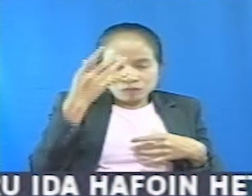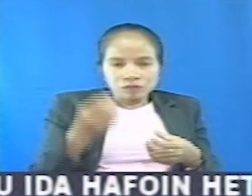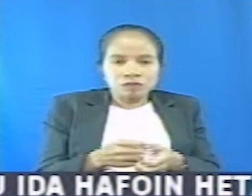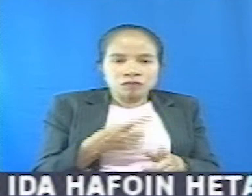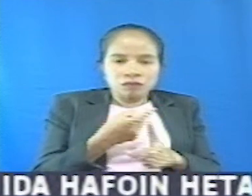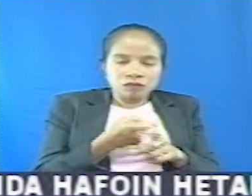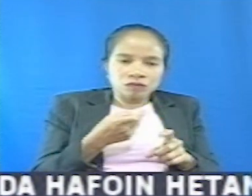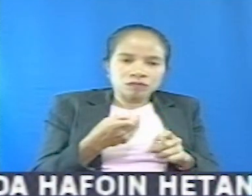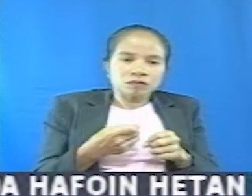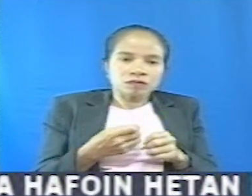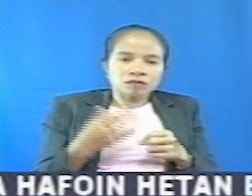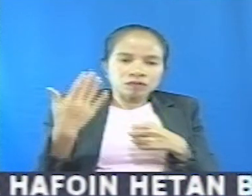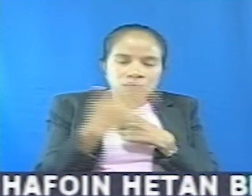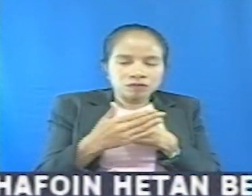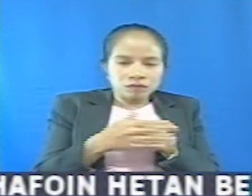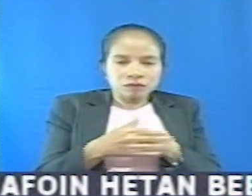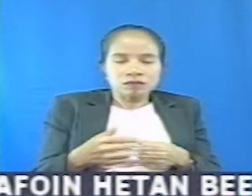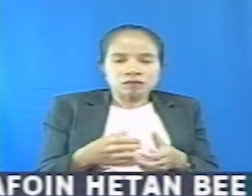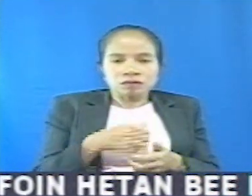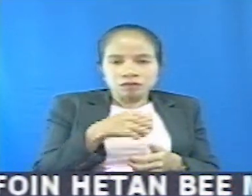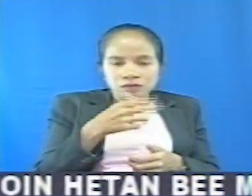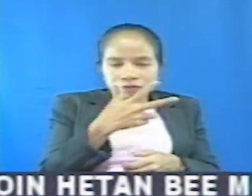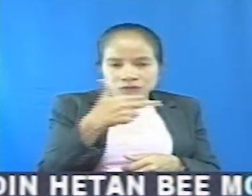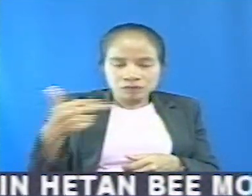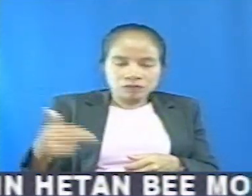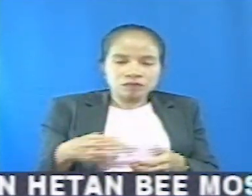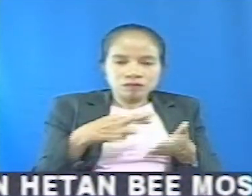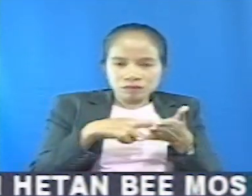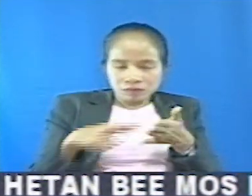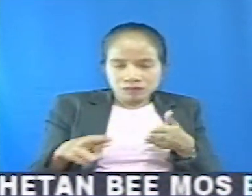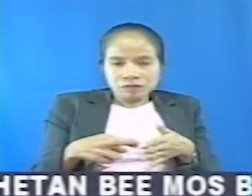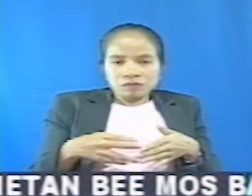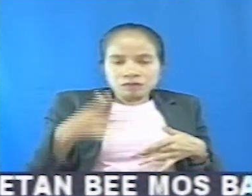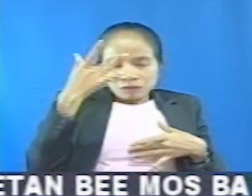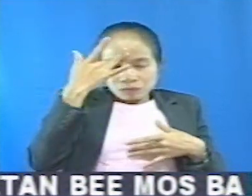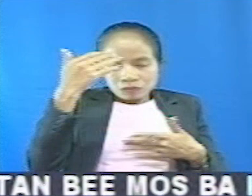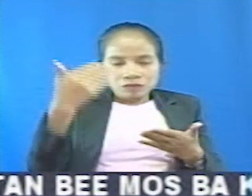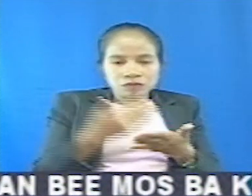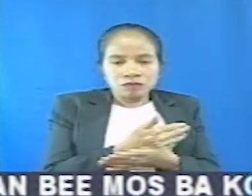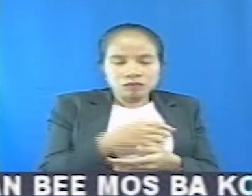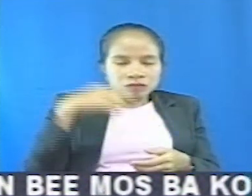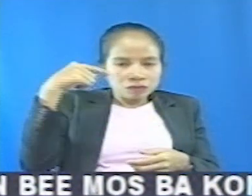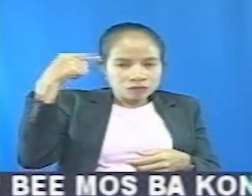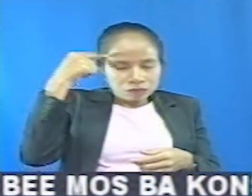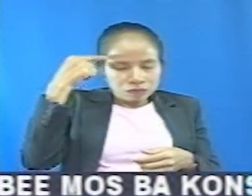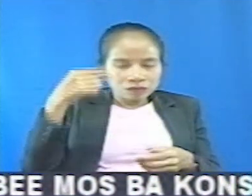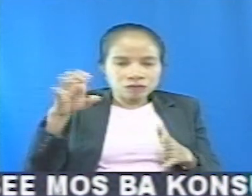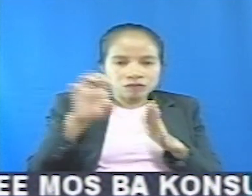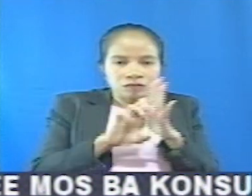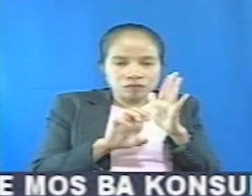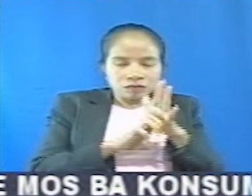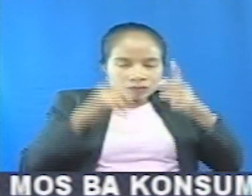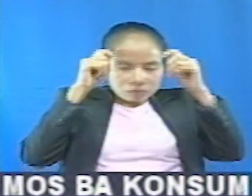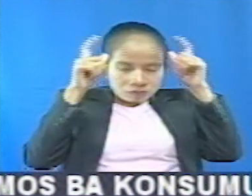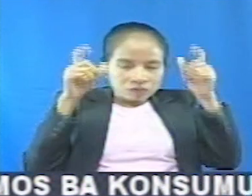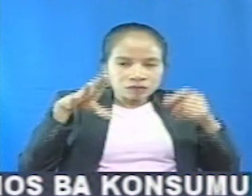importado husina saun vizinu. Wanghira resiste ona caso fongne hafen governo no estado Timor-Leste